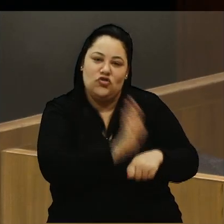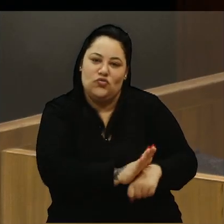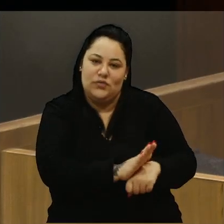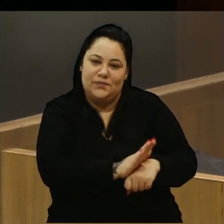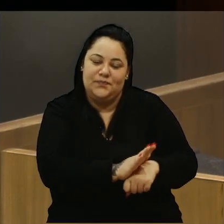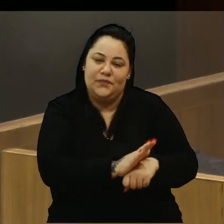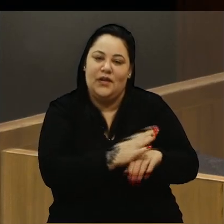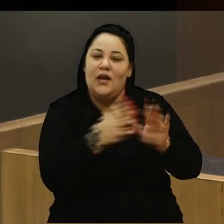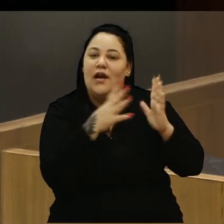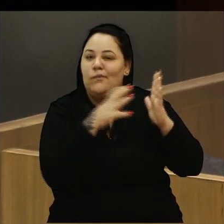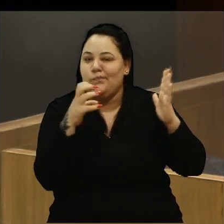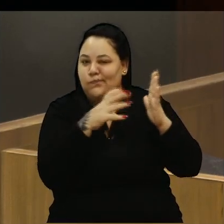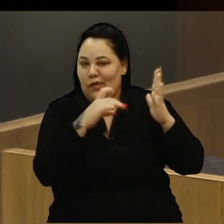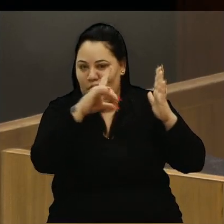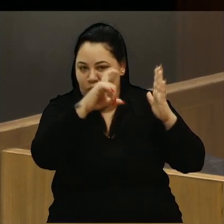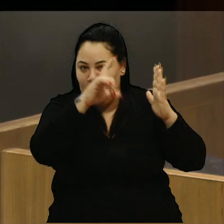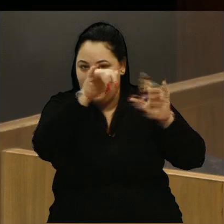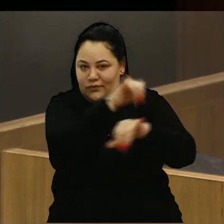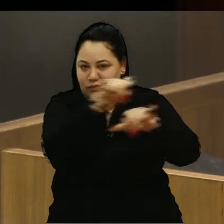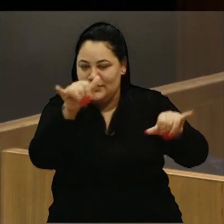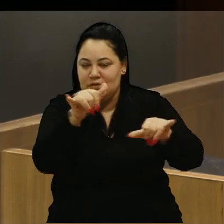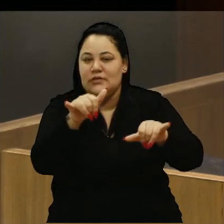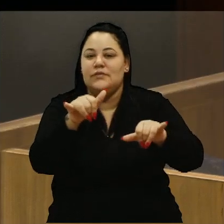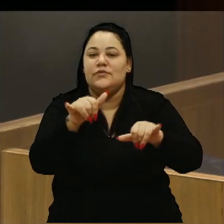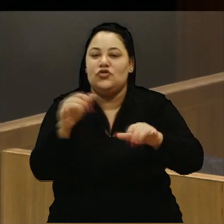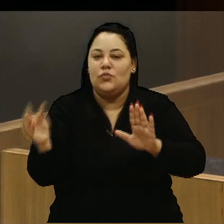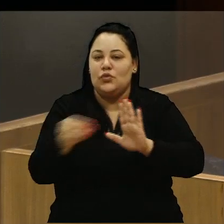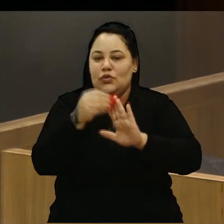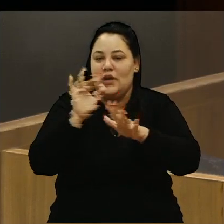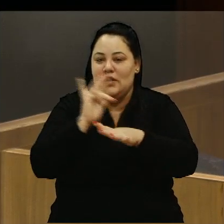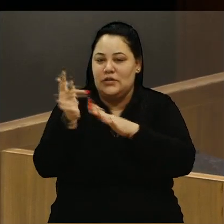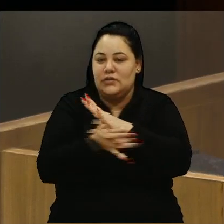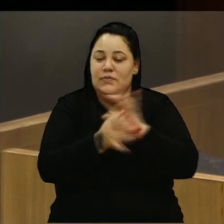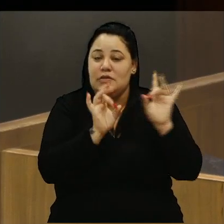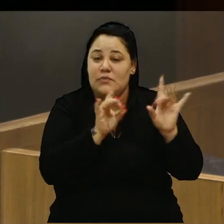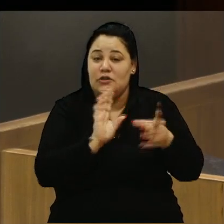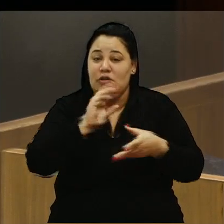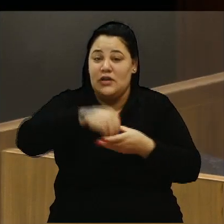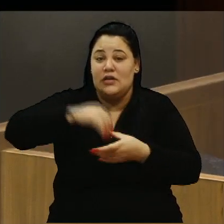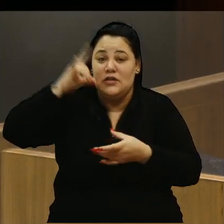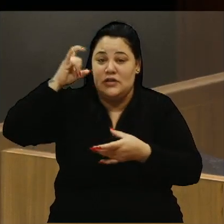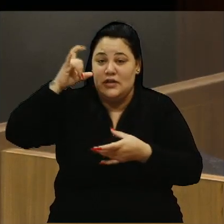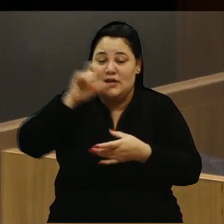as informações da campanha, elas estão disponíveis na rede social, especialmente no Instagram,